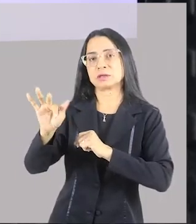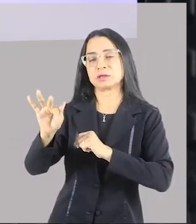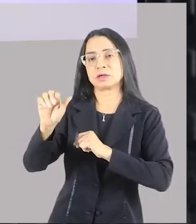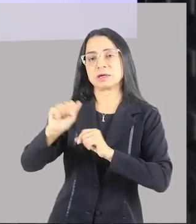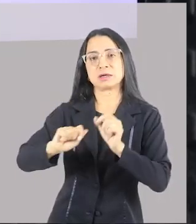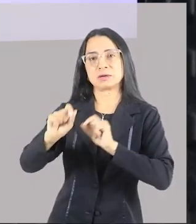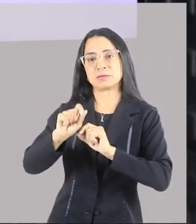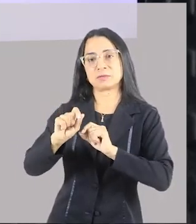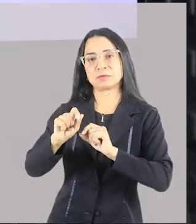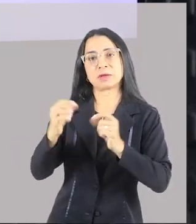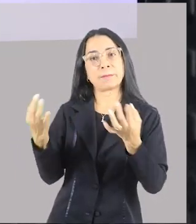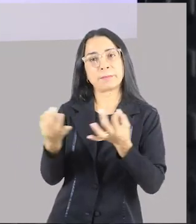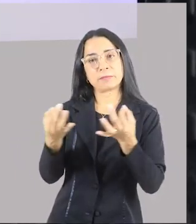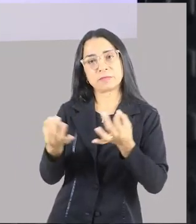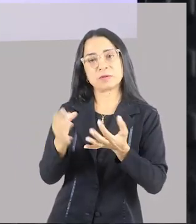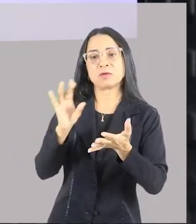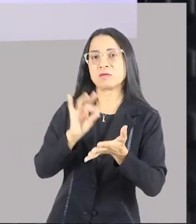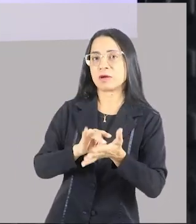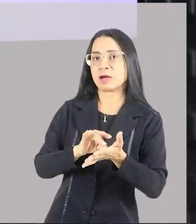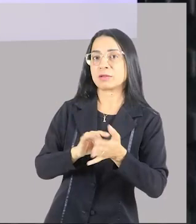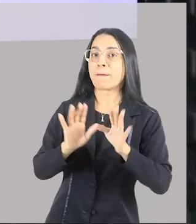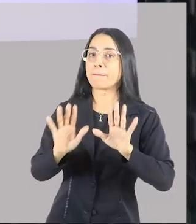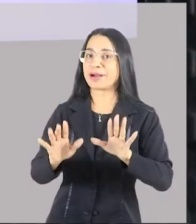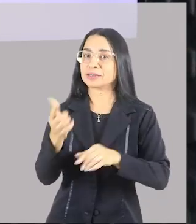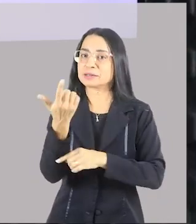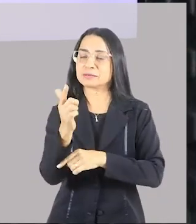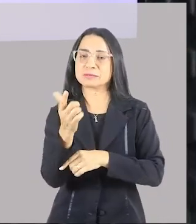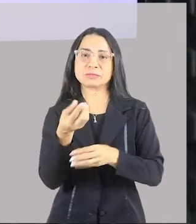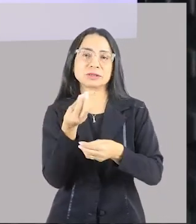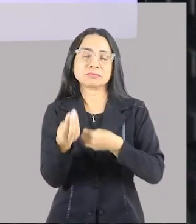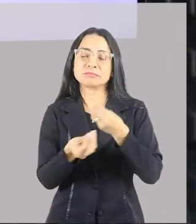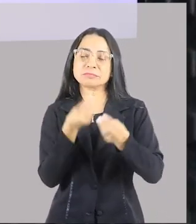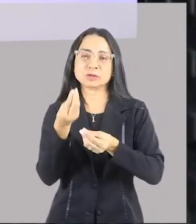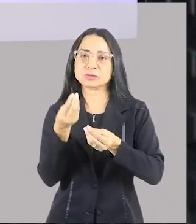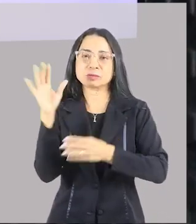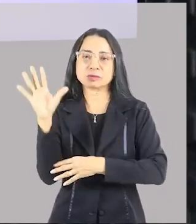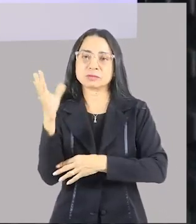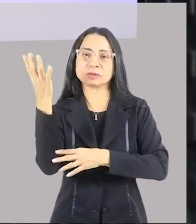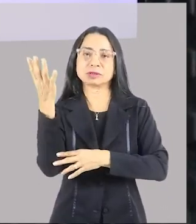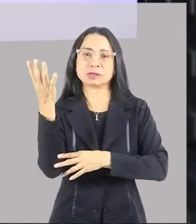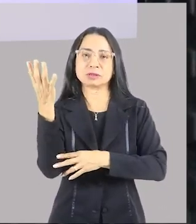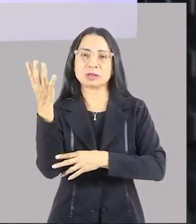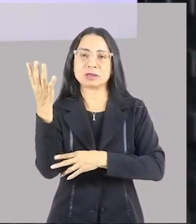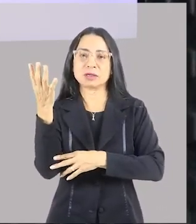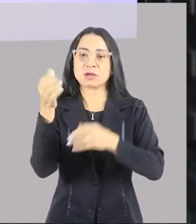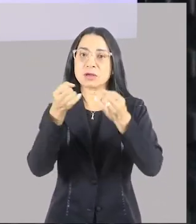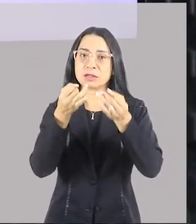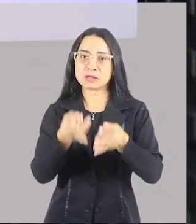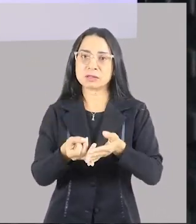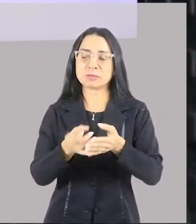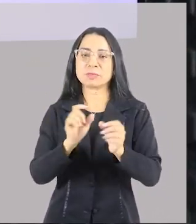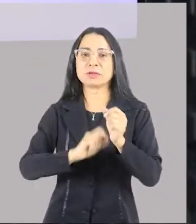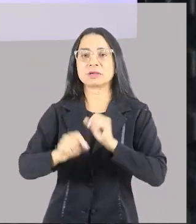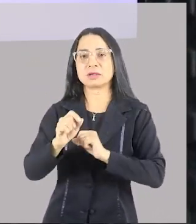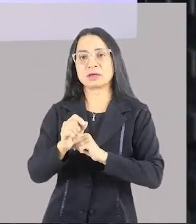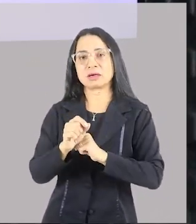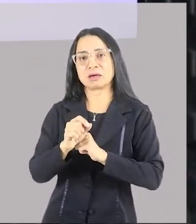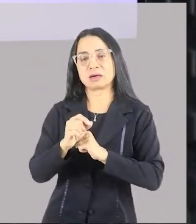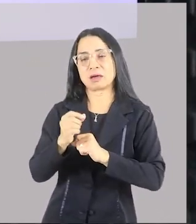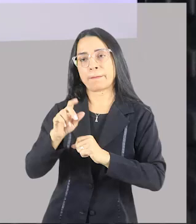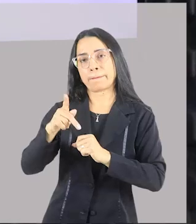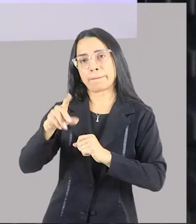está apto a gerar efeitos. Não pode ele, por si só, justificar a posse de um ministro do